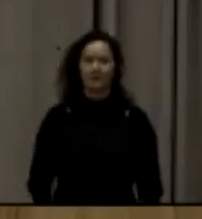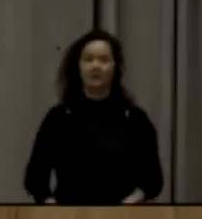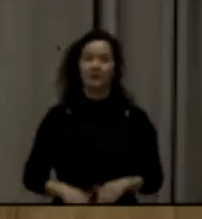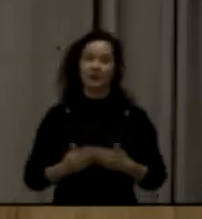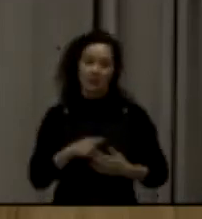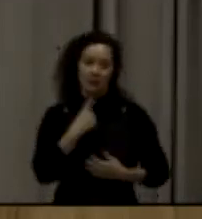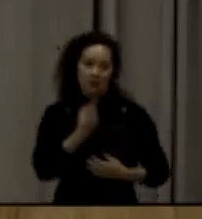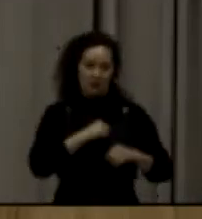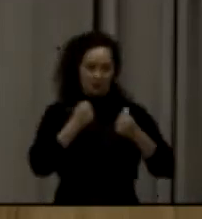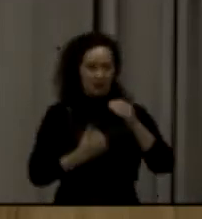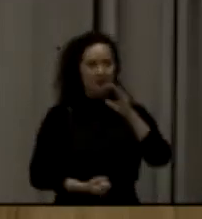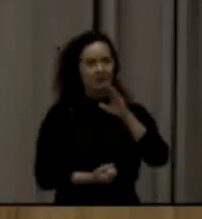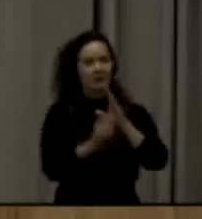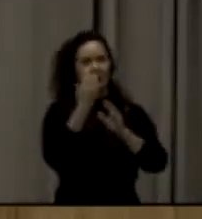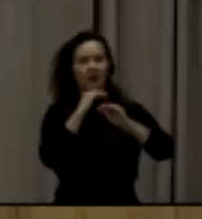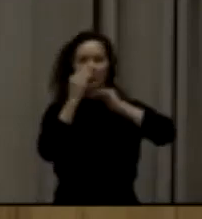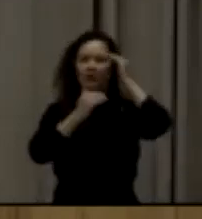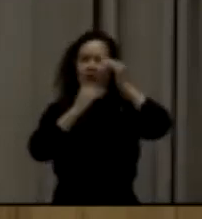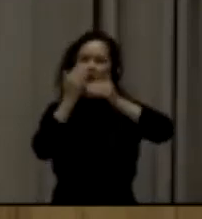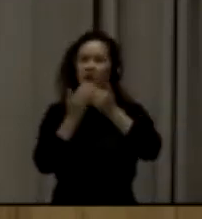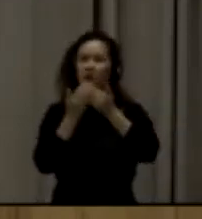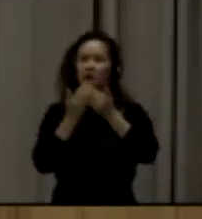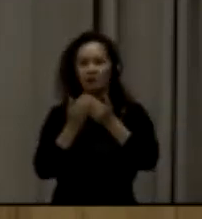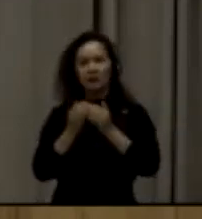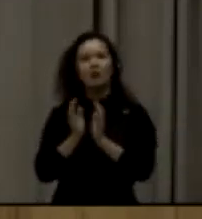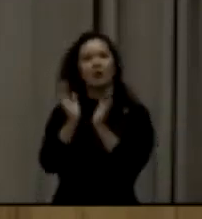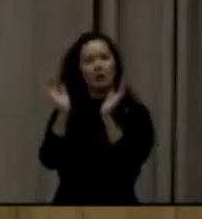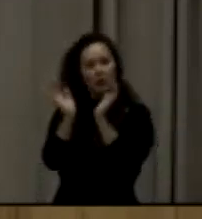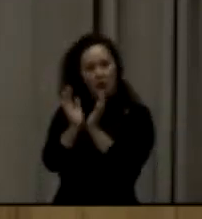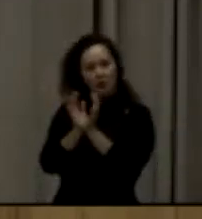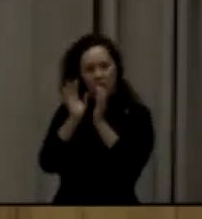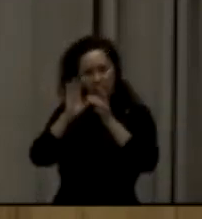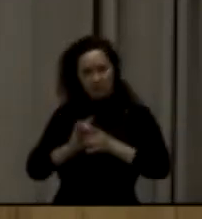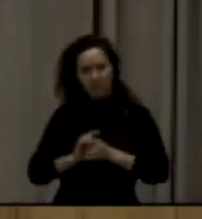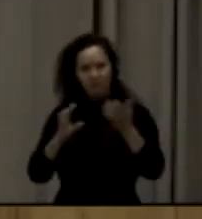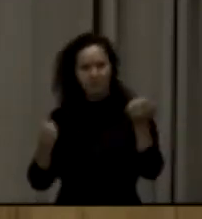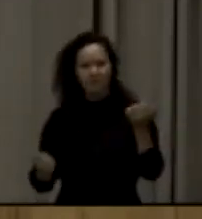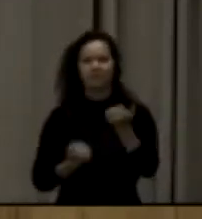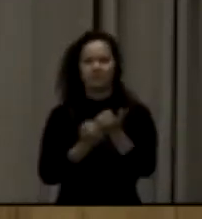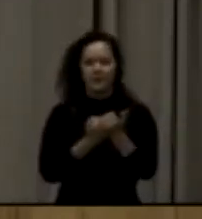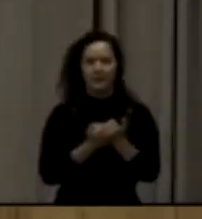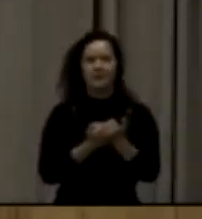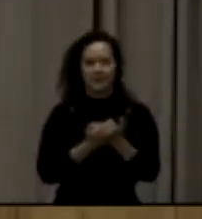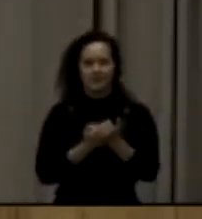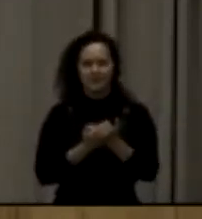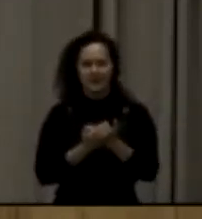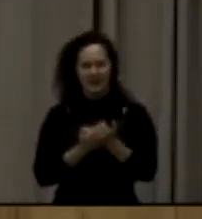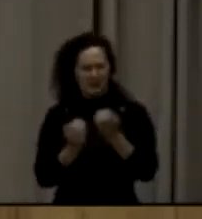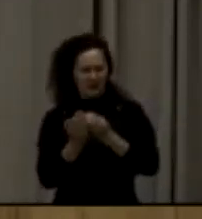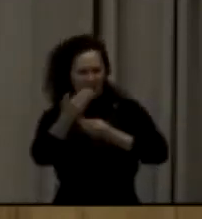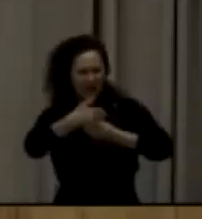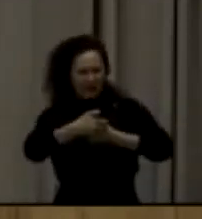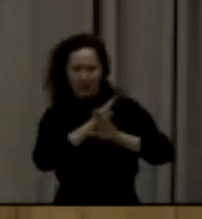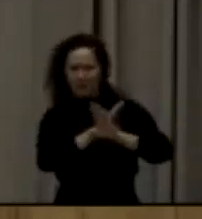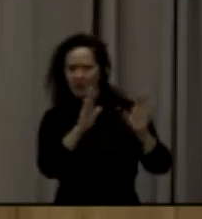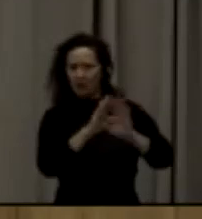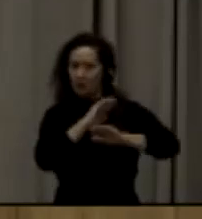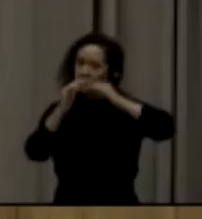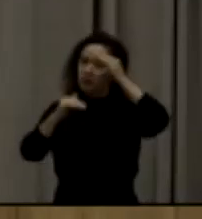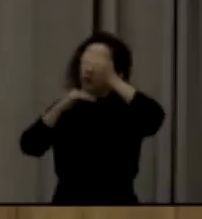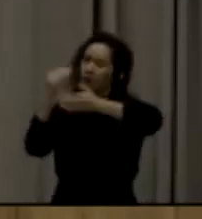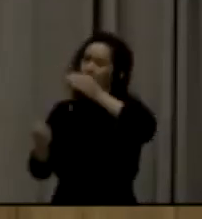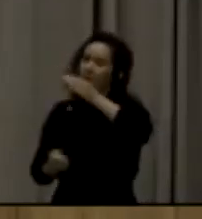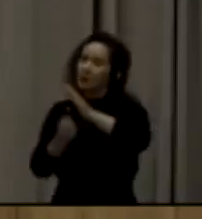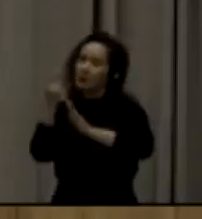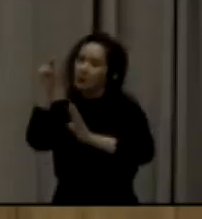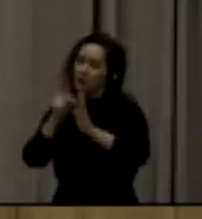Então, precisamos desenvolver uma frente pela democracia que barre o fascismo, mas que avance na construção de